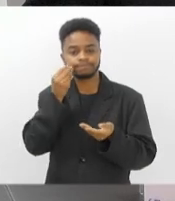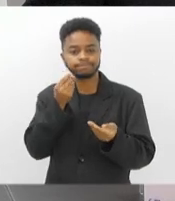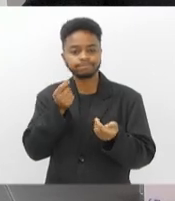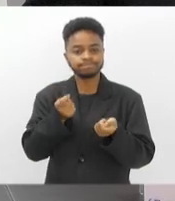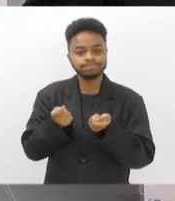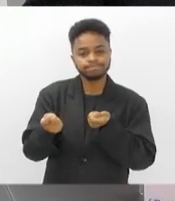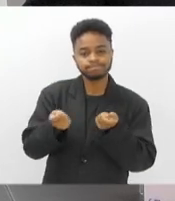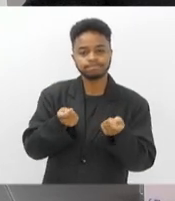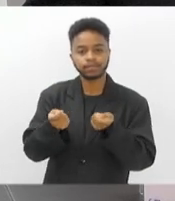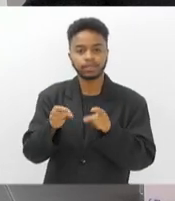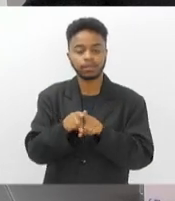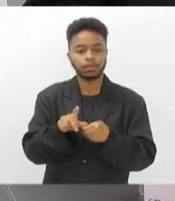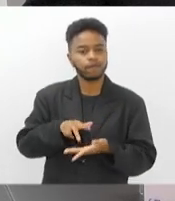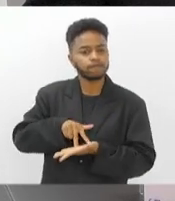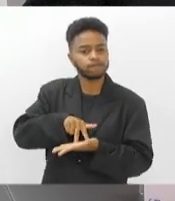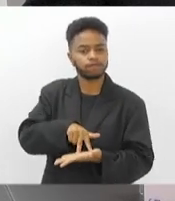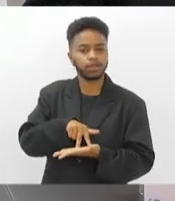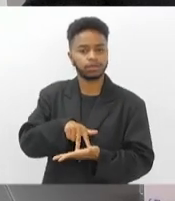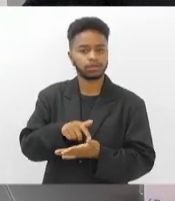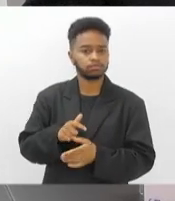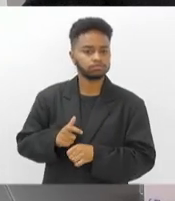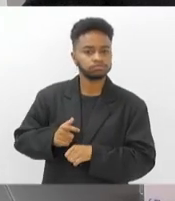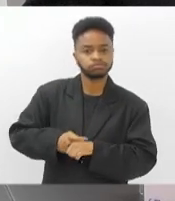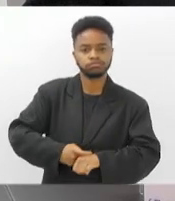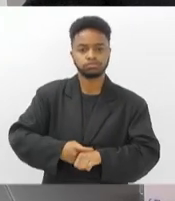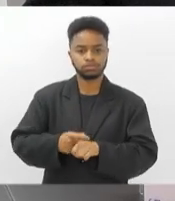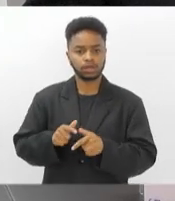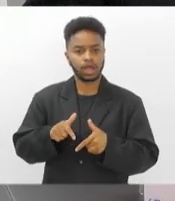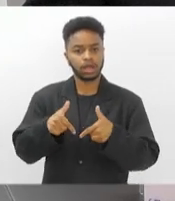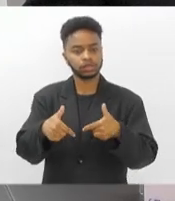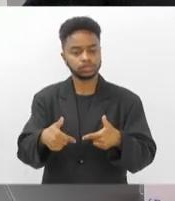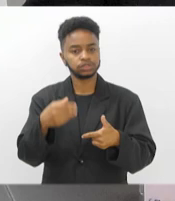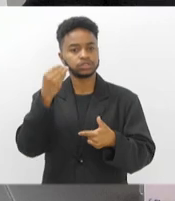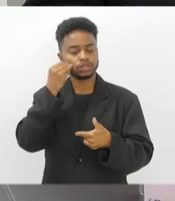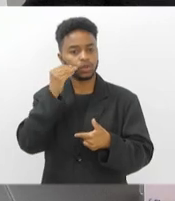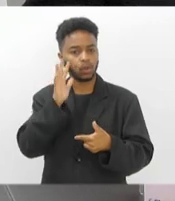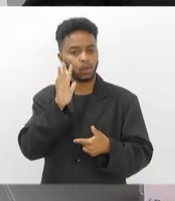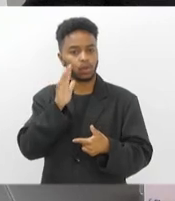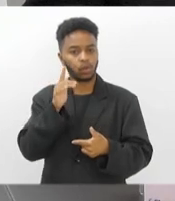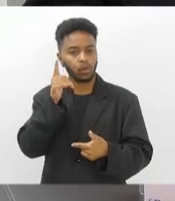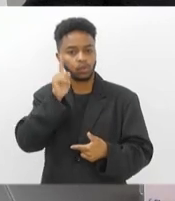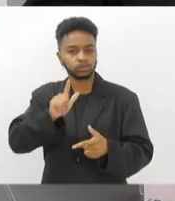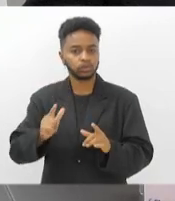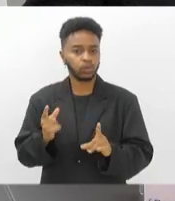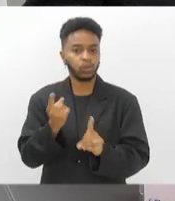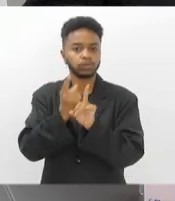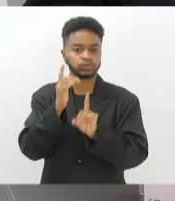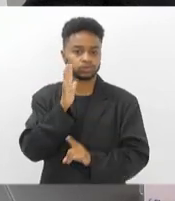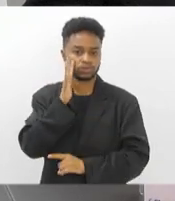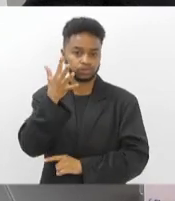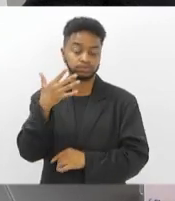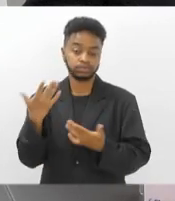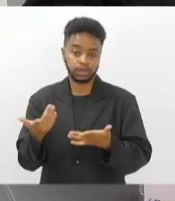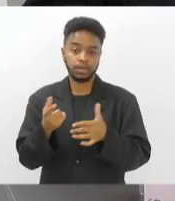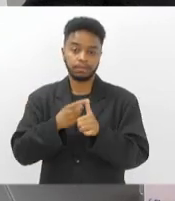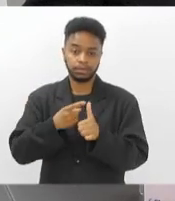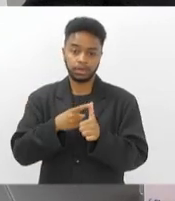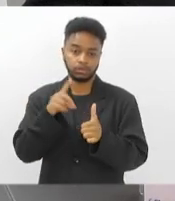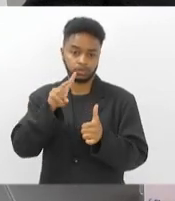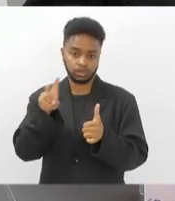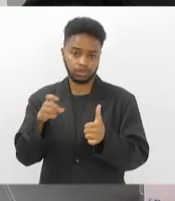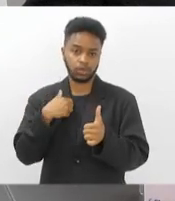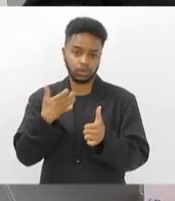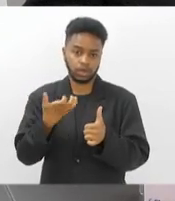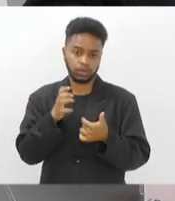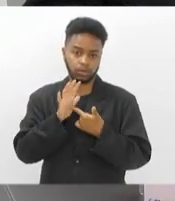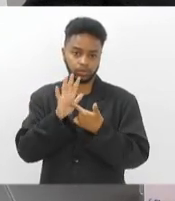firmeza necessária para que nós pudéssemos alcançar soluções então is é o primeiro ponto que eu queria deixar